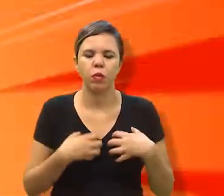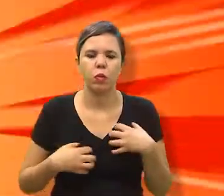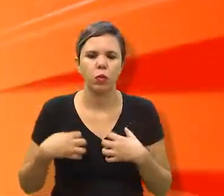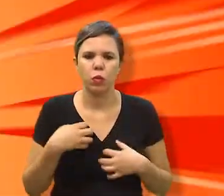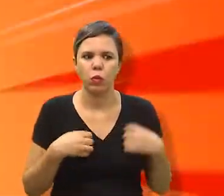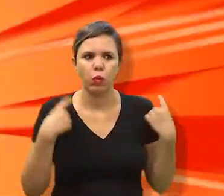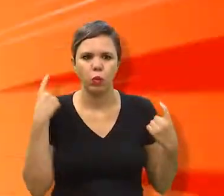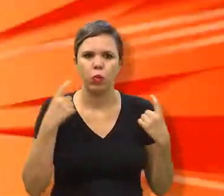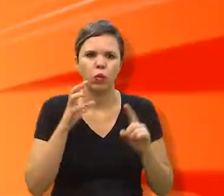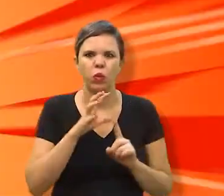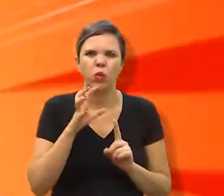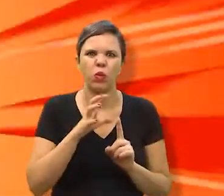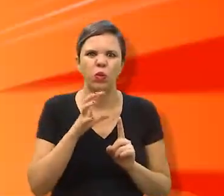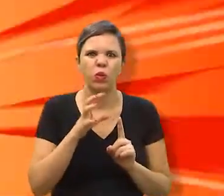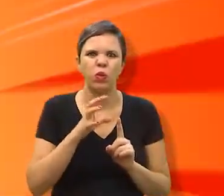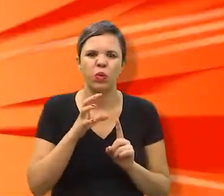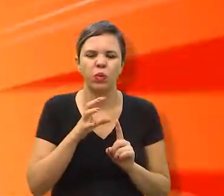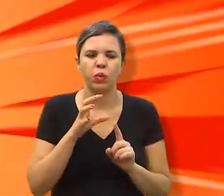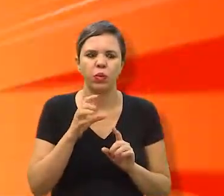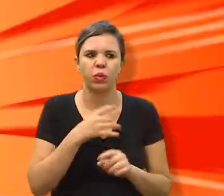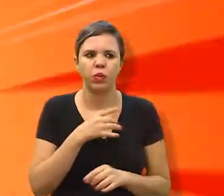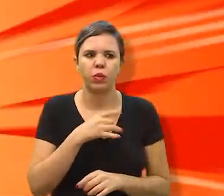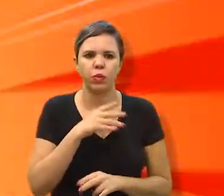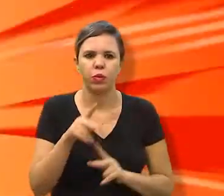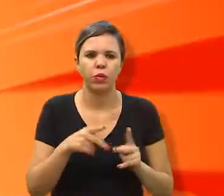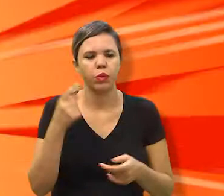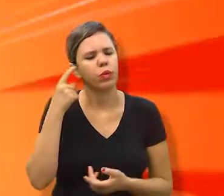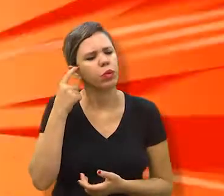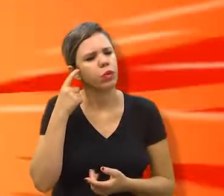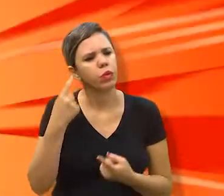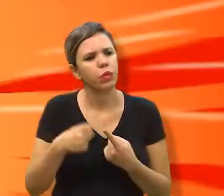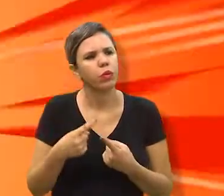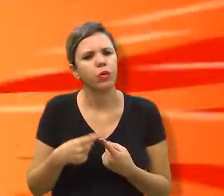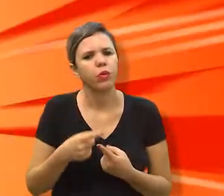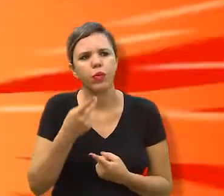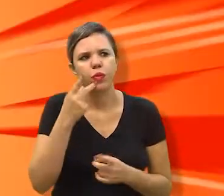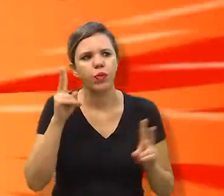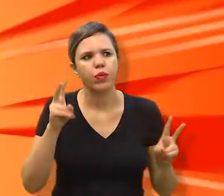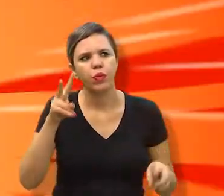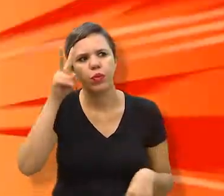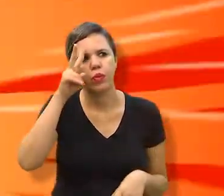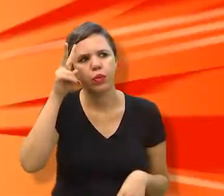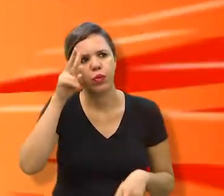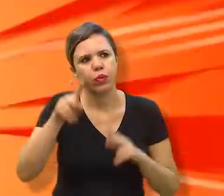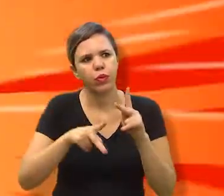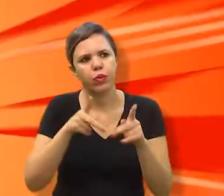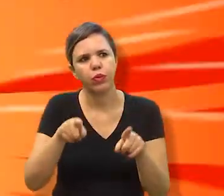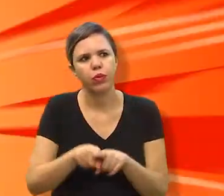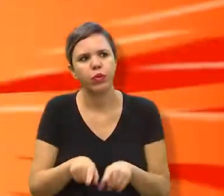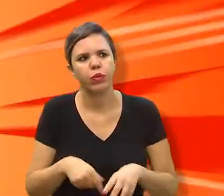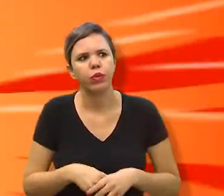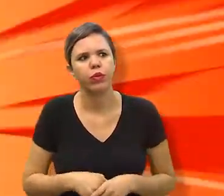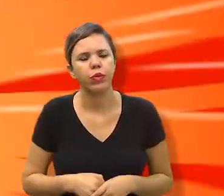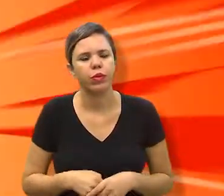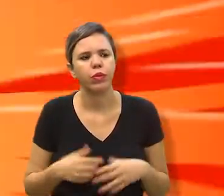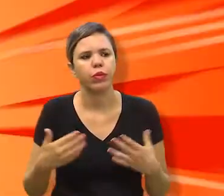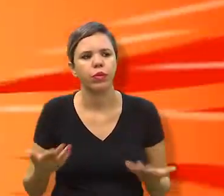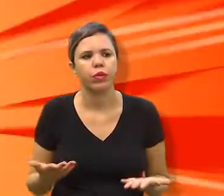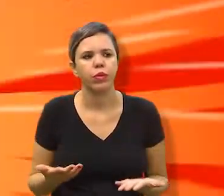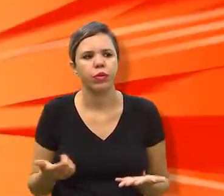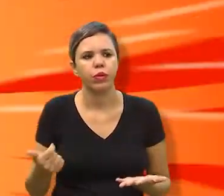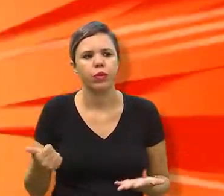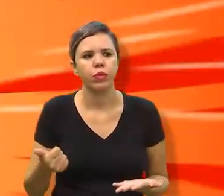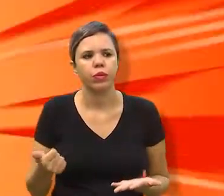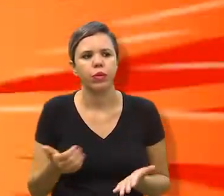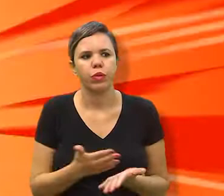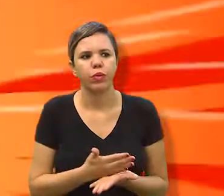medos, o que causa o medo delas, né? E a gente pensou, por que não contar a história dessas pessoas também? Então, no volume